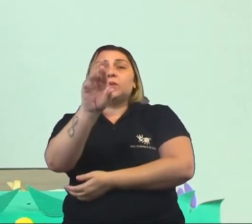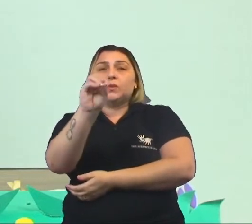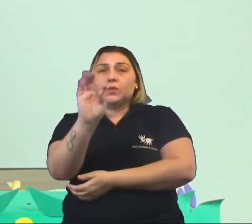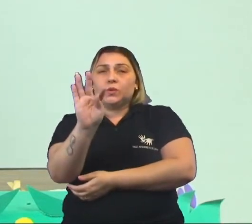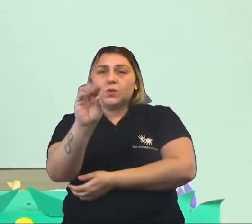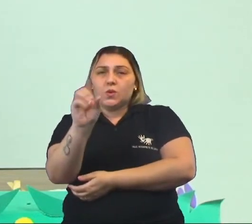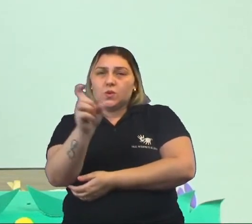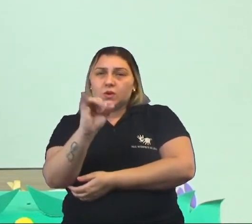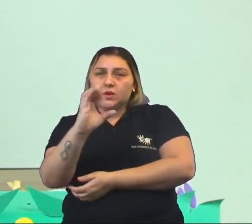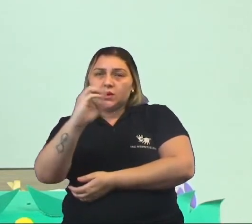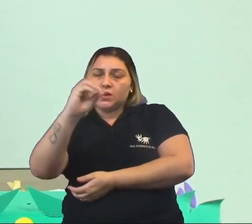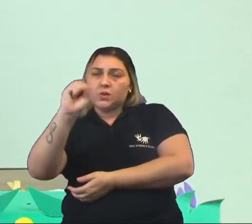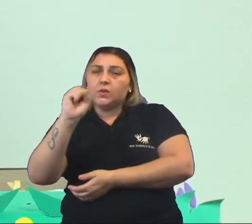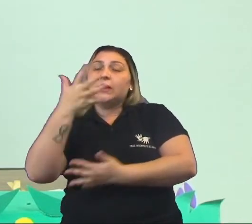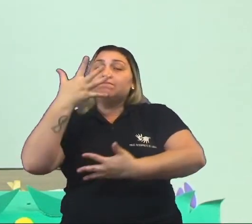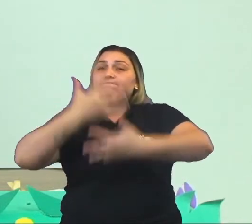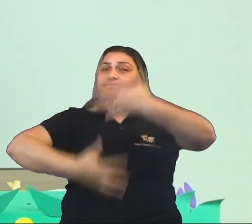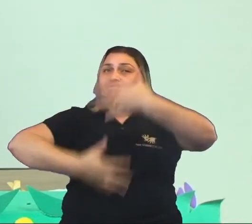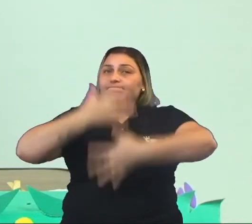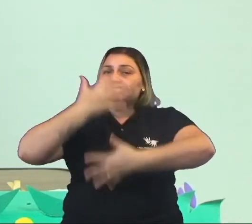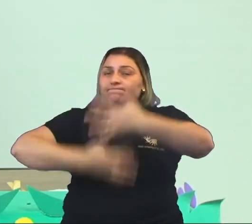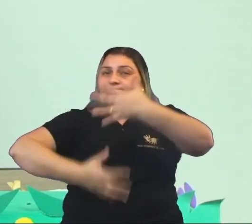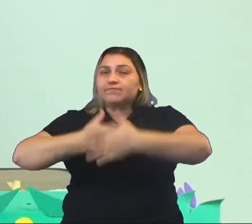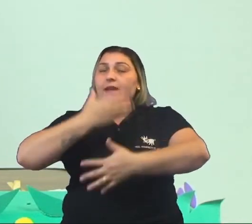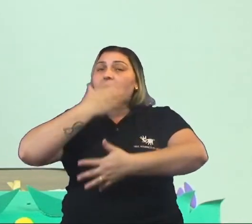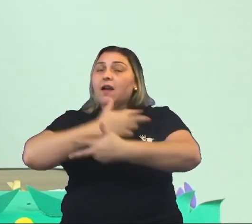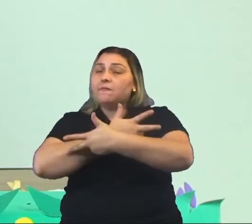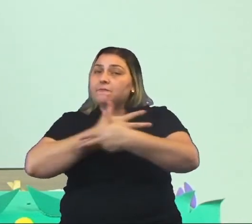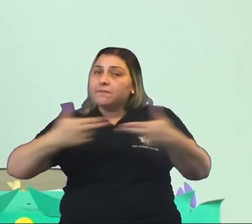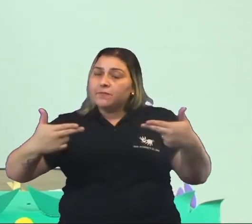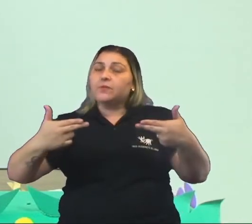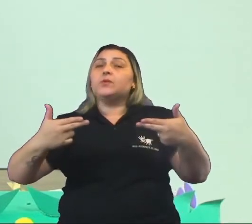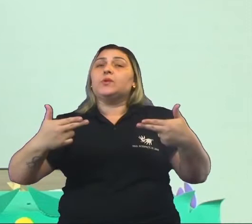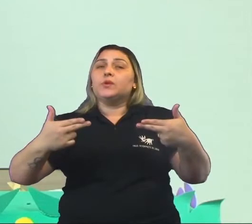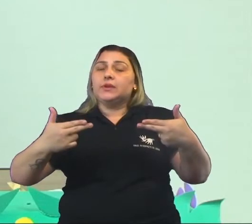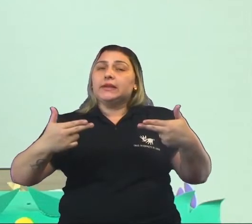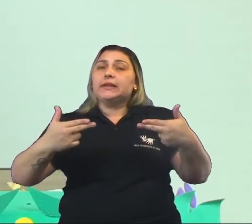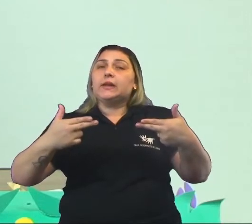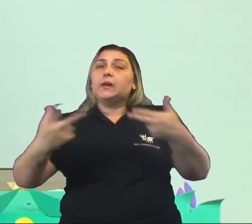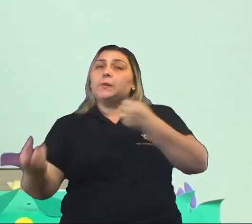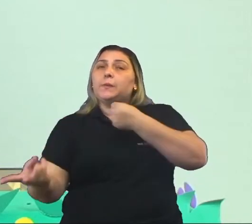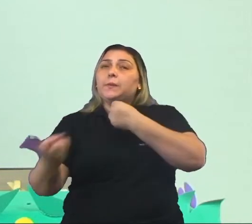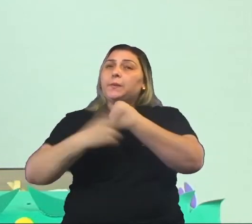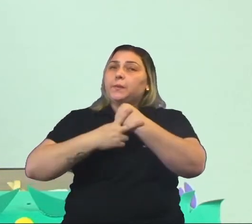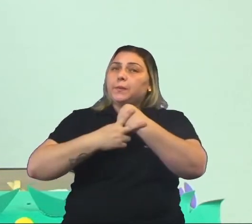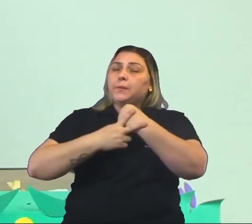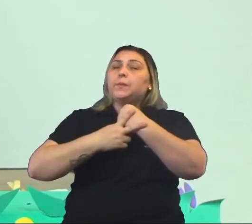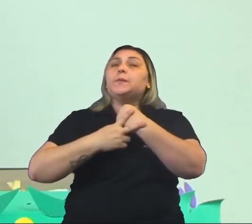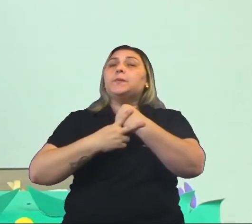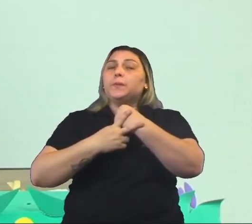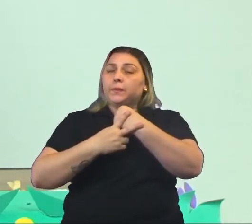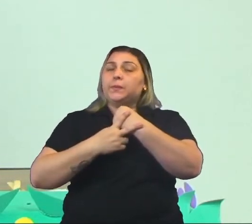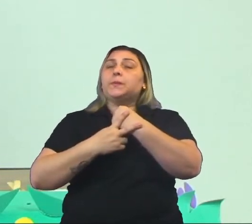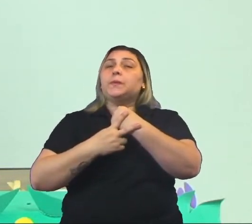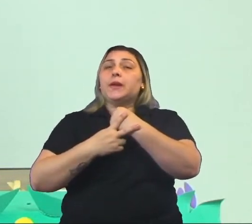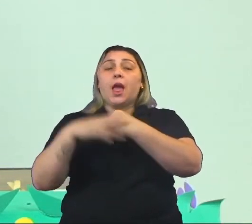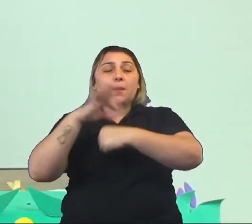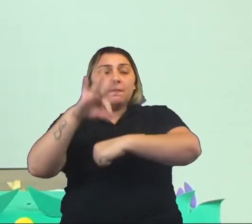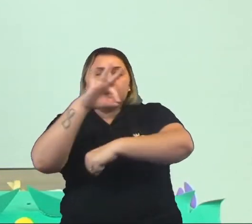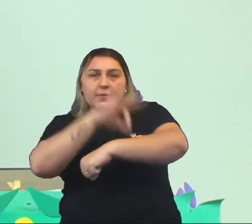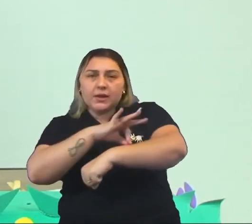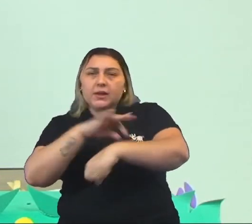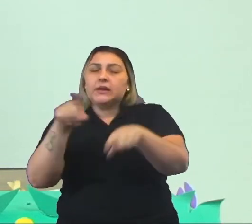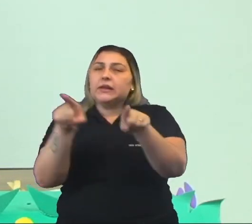agrotóxicos, que vai impedir ali que a fruta, ela pegue esse agrotóxico vai fazer com